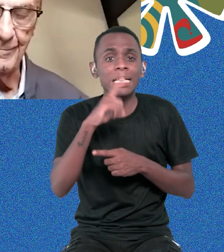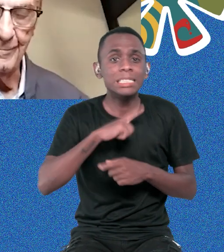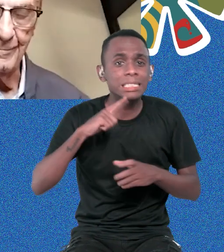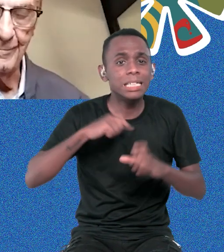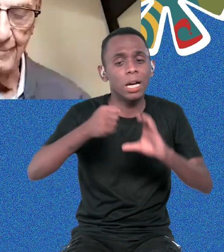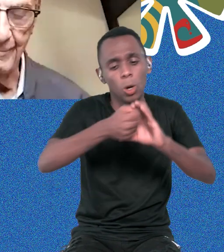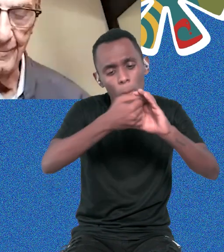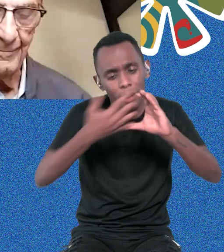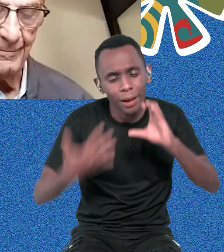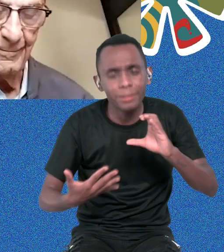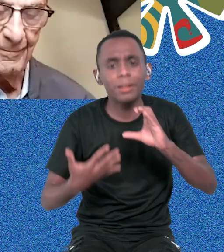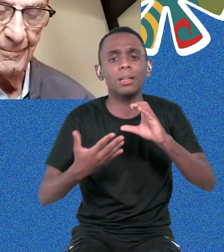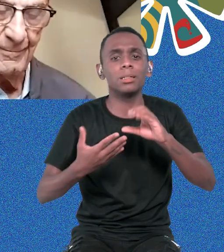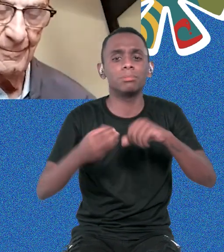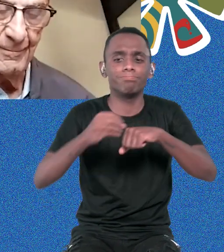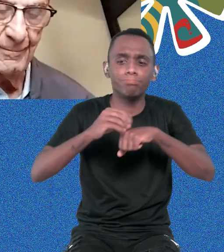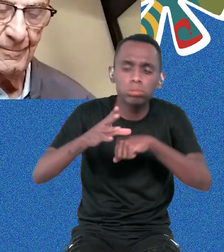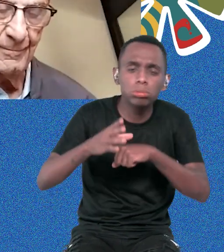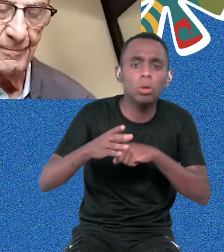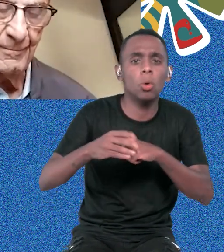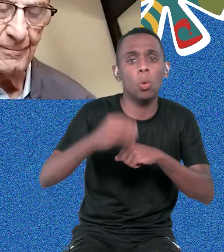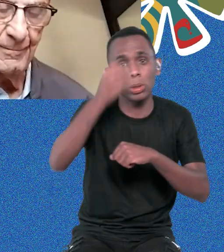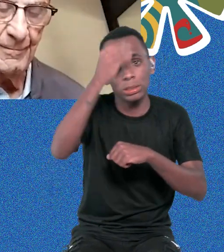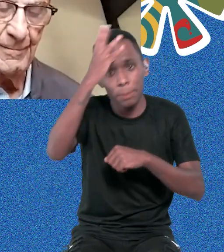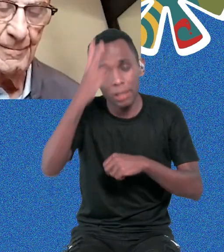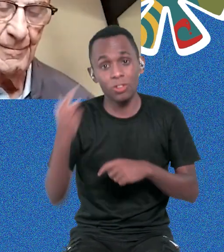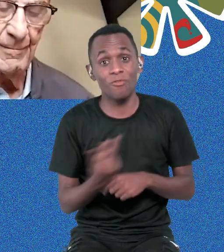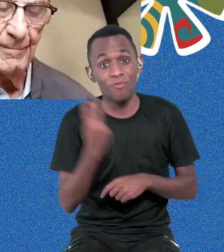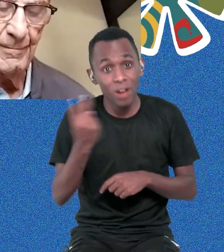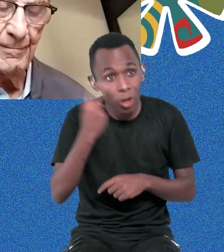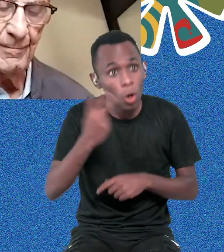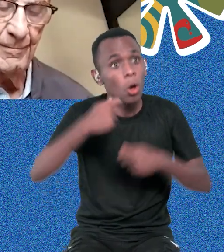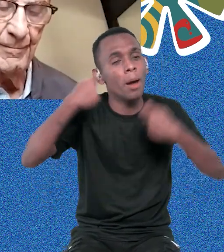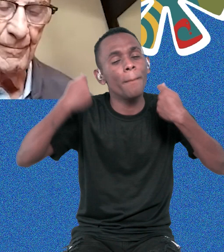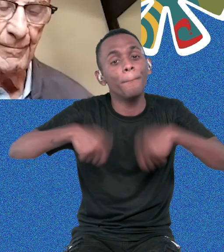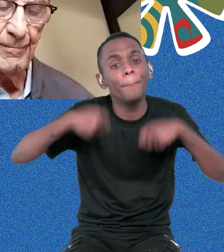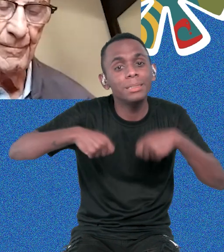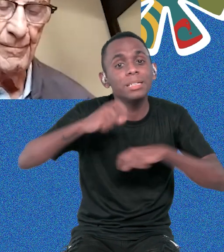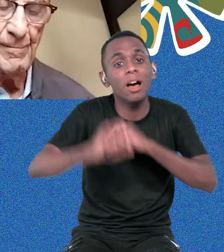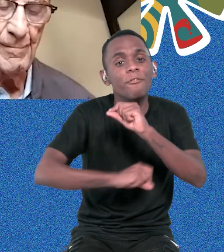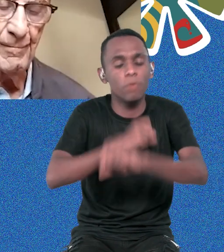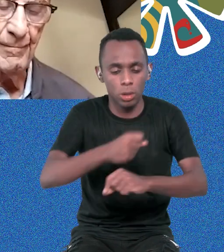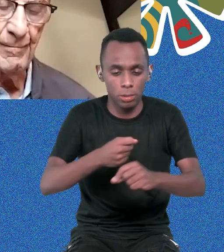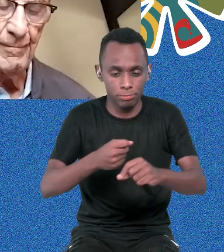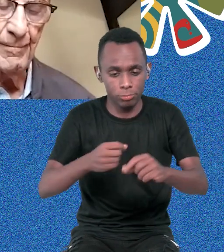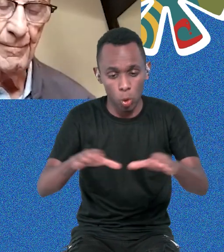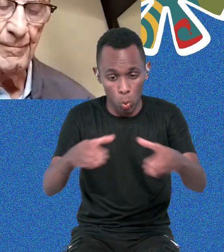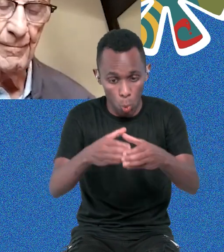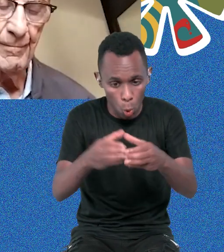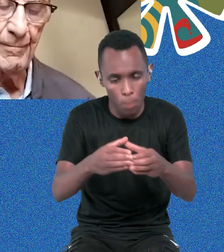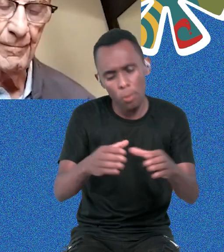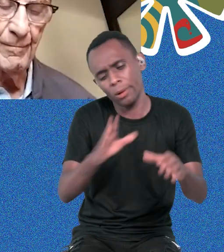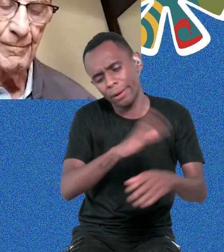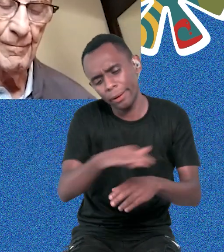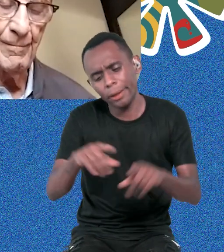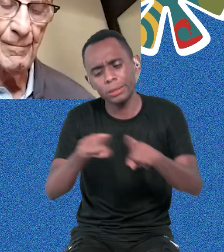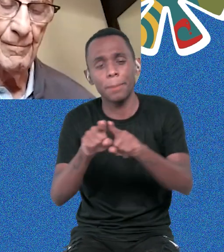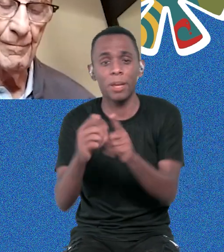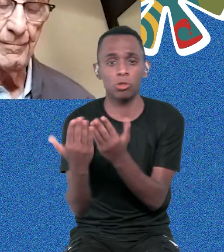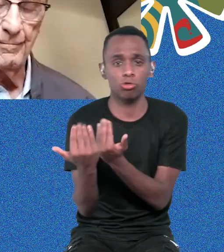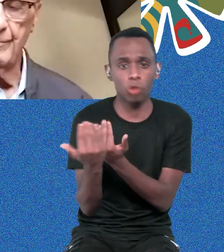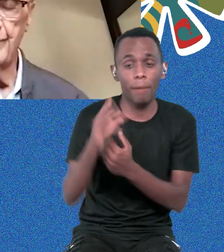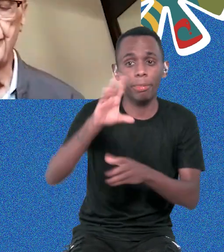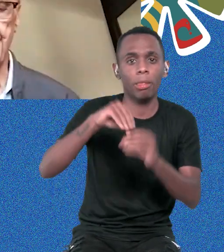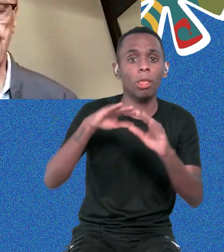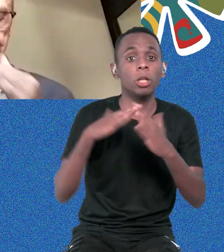ela trazia conhecimentos, valores, né, que tinham que ser passados para crianças e jovens